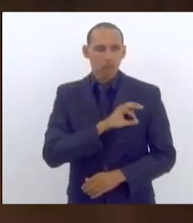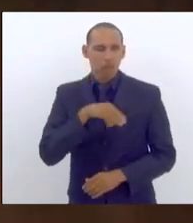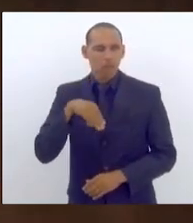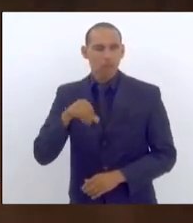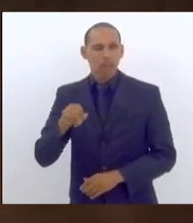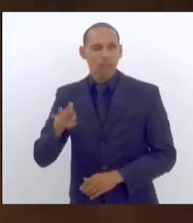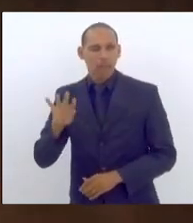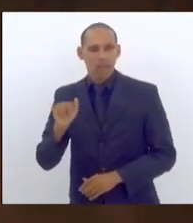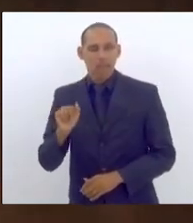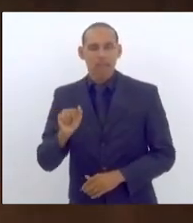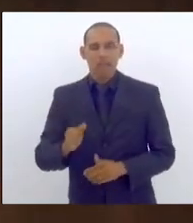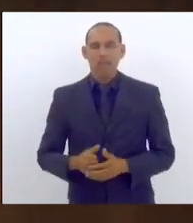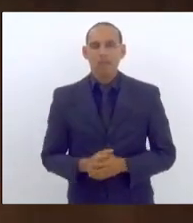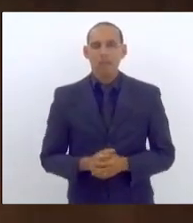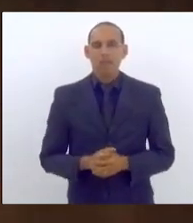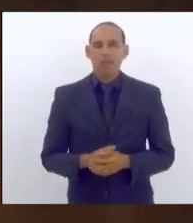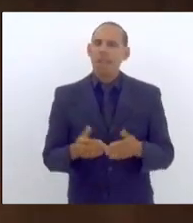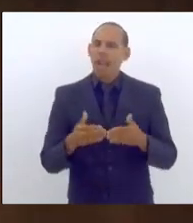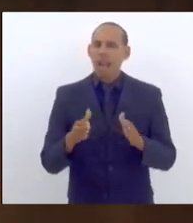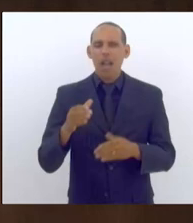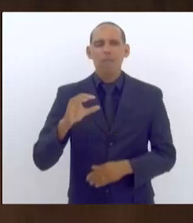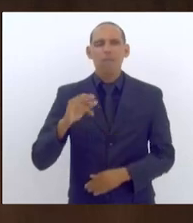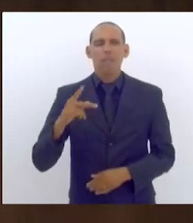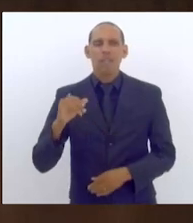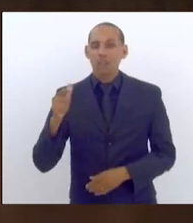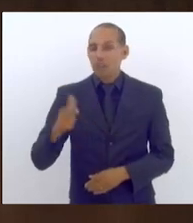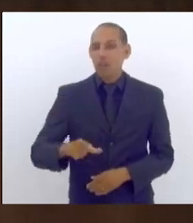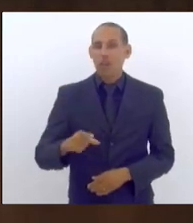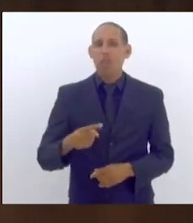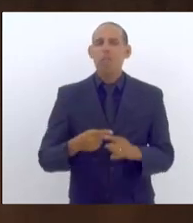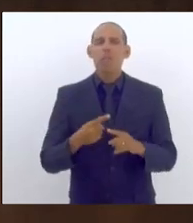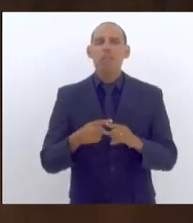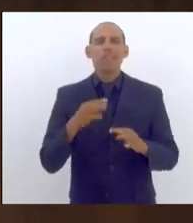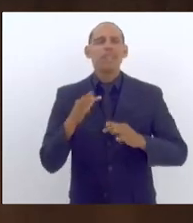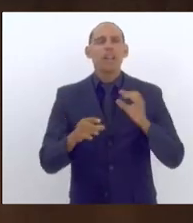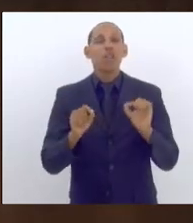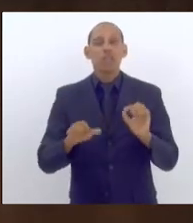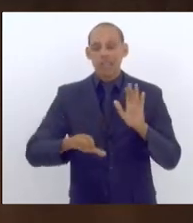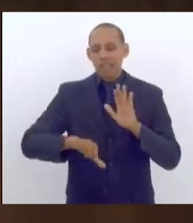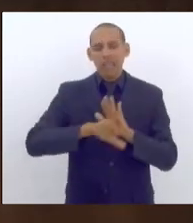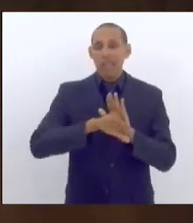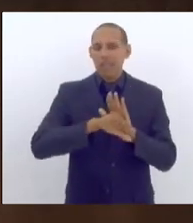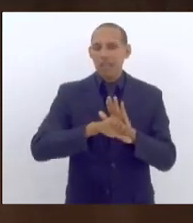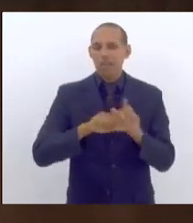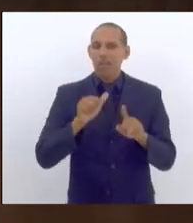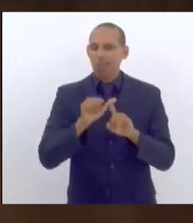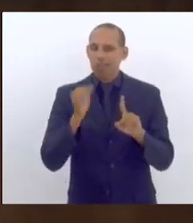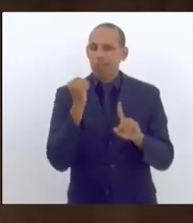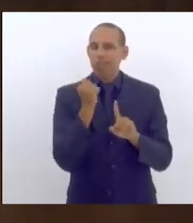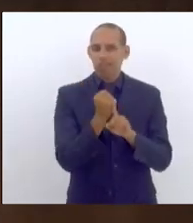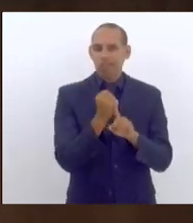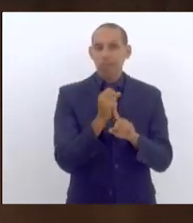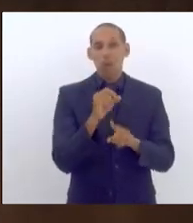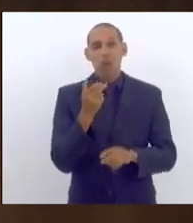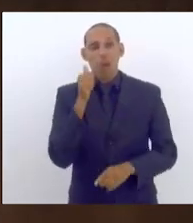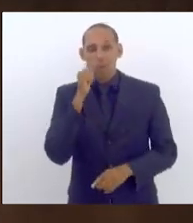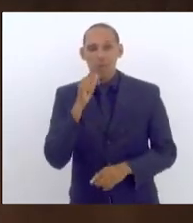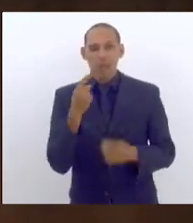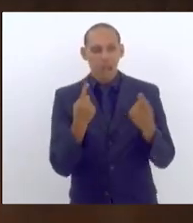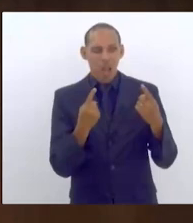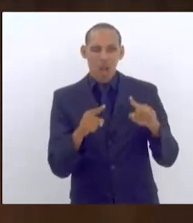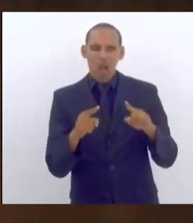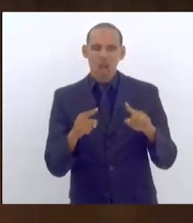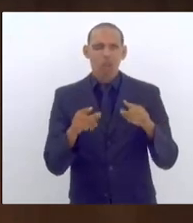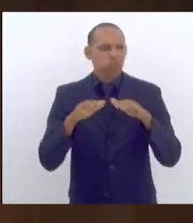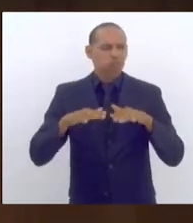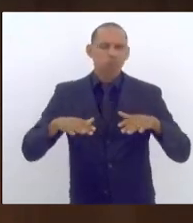Rocha de reabertura da CPI, que trata especificamente de crimes de feminicídio ou contra a mulher, de modo geral,